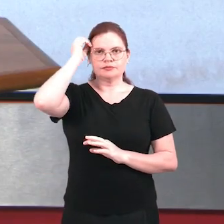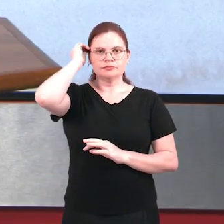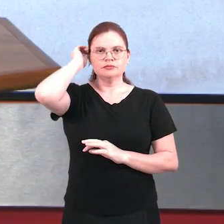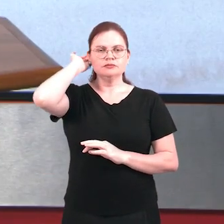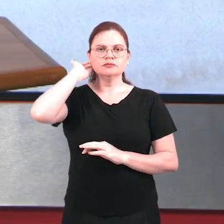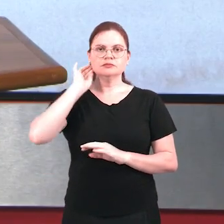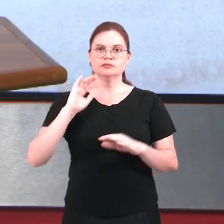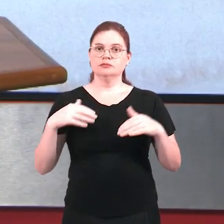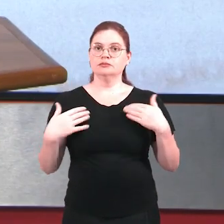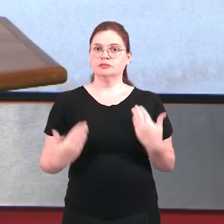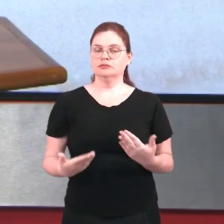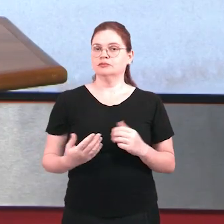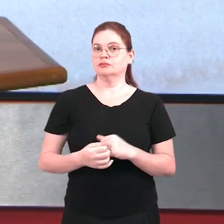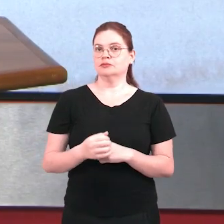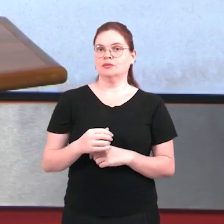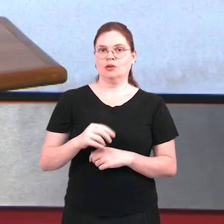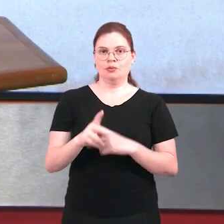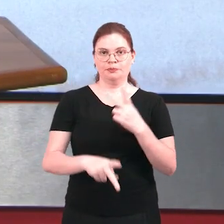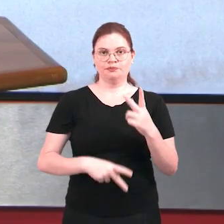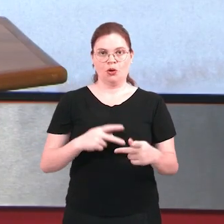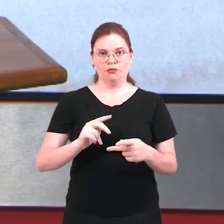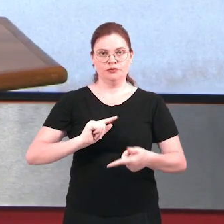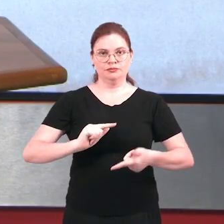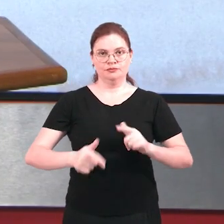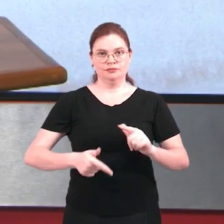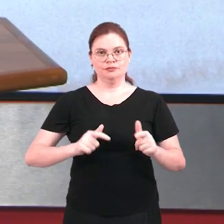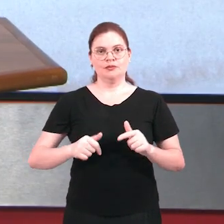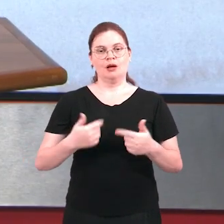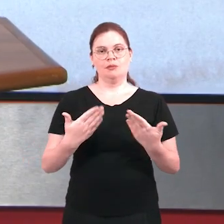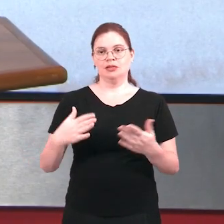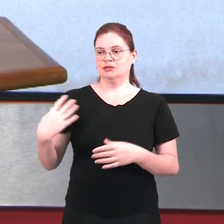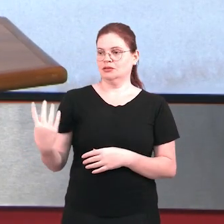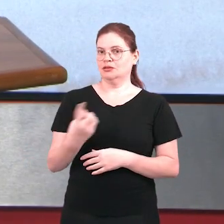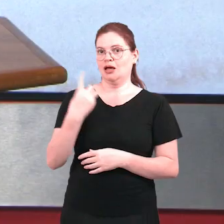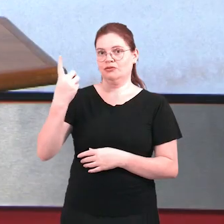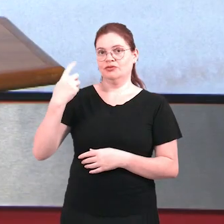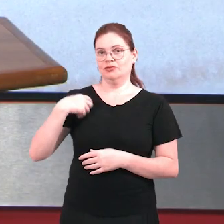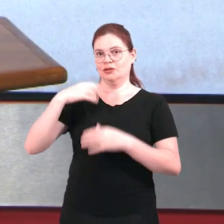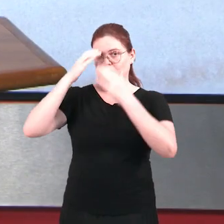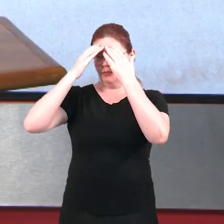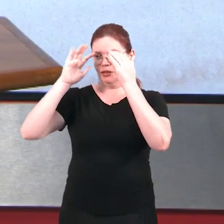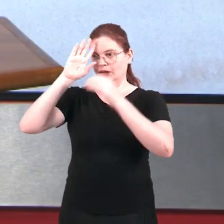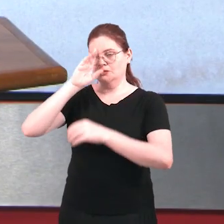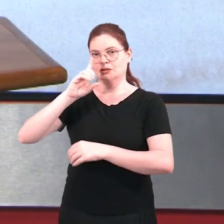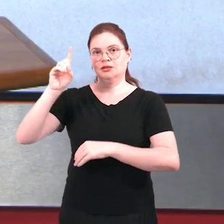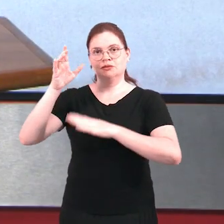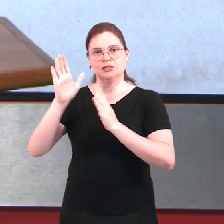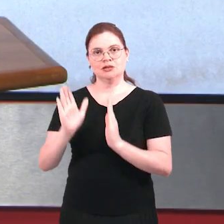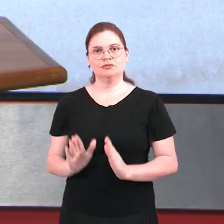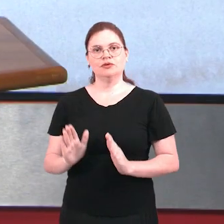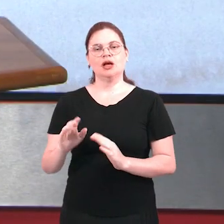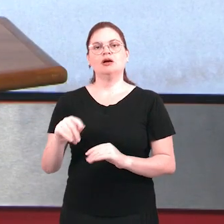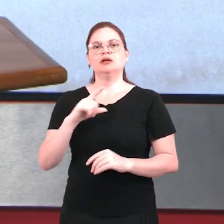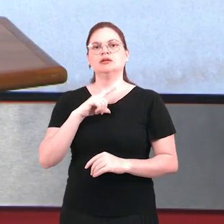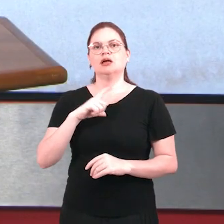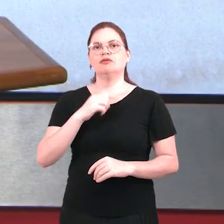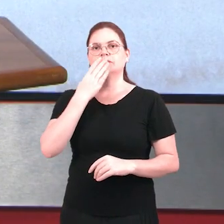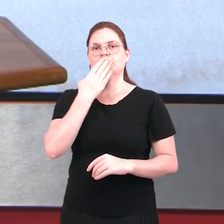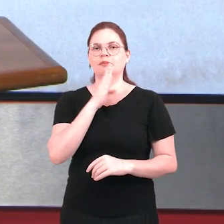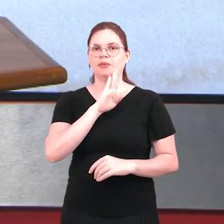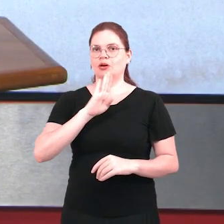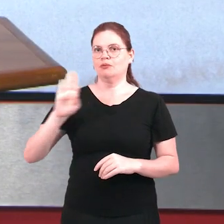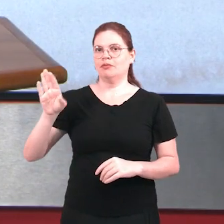E por sua fidelidade a Deus, Davi recebeu a promessa divina de uma dinastia